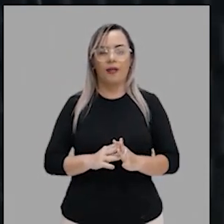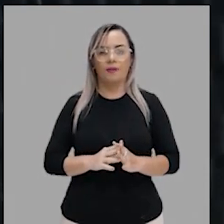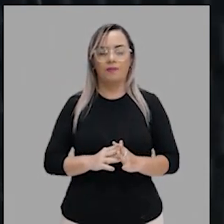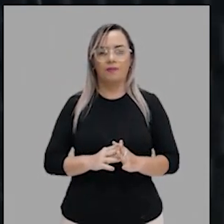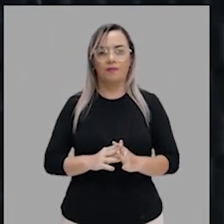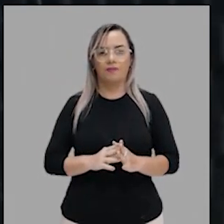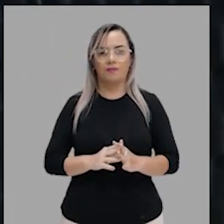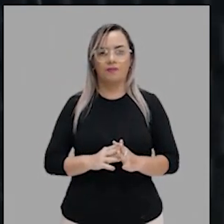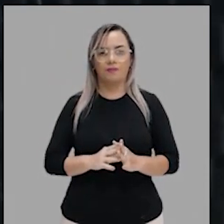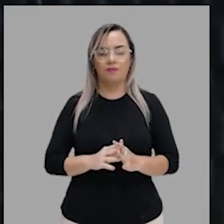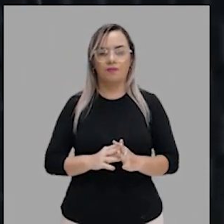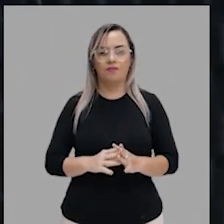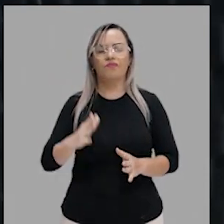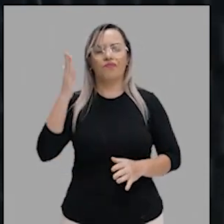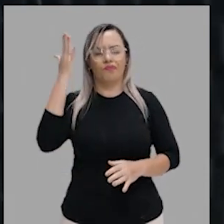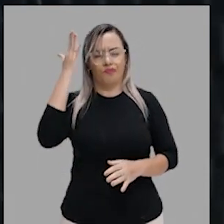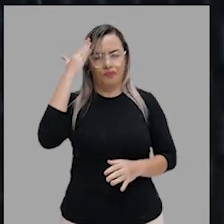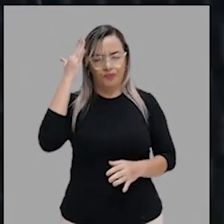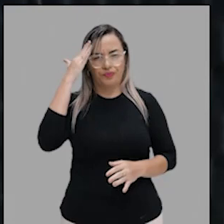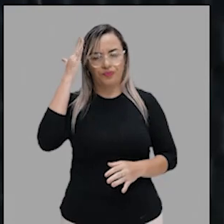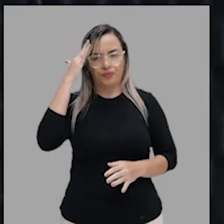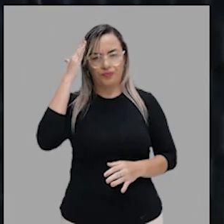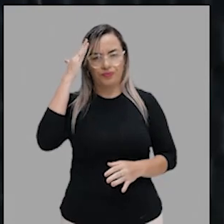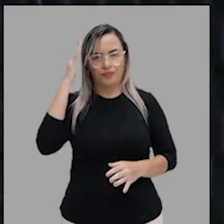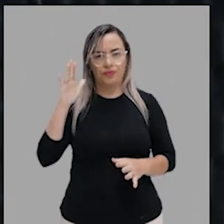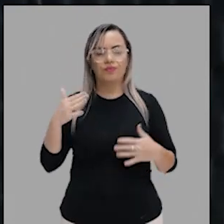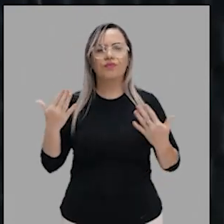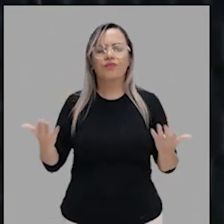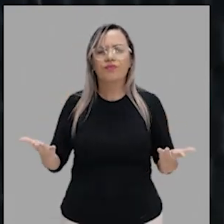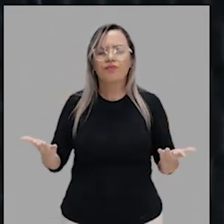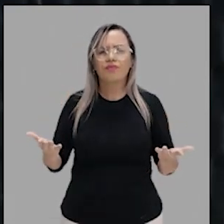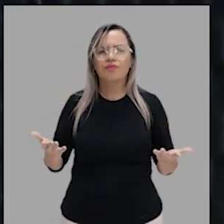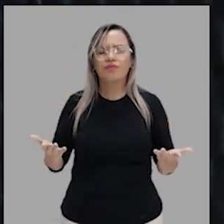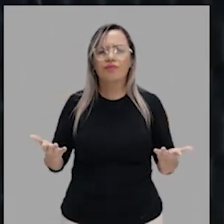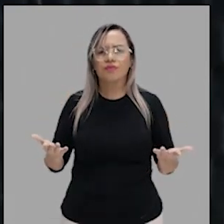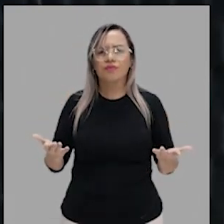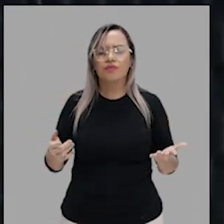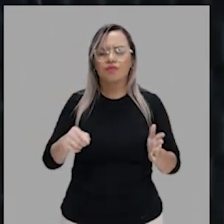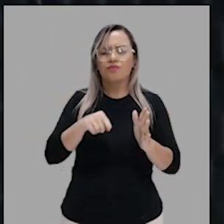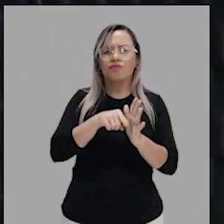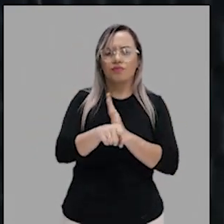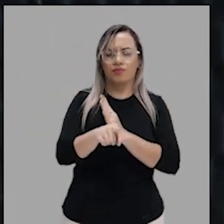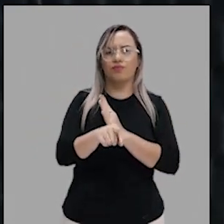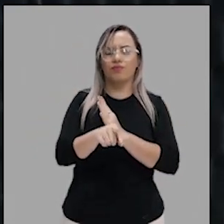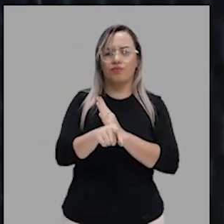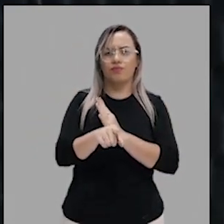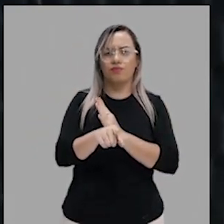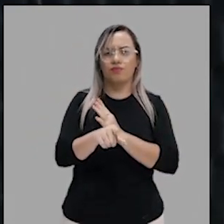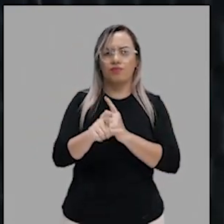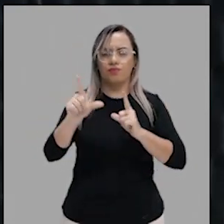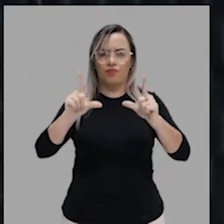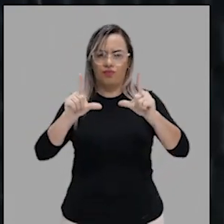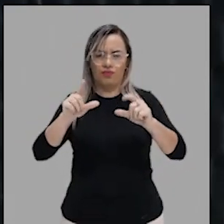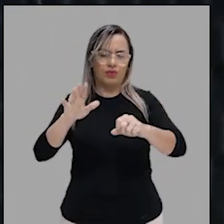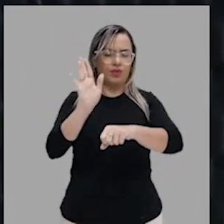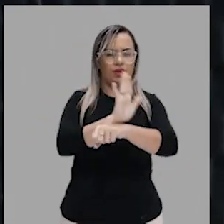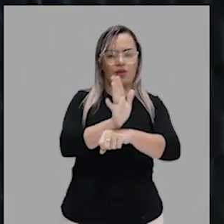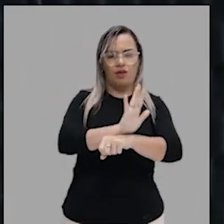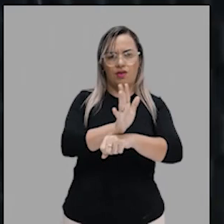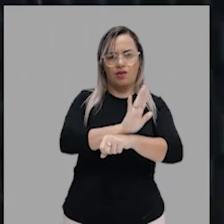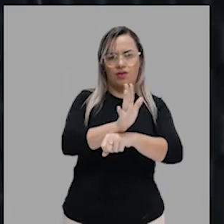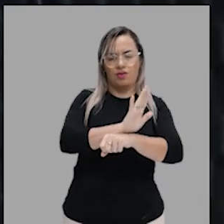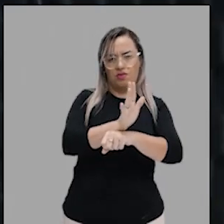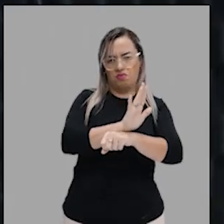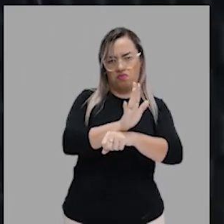com entendimento. E aí? Vocês assistiram ao filme tal? Ah,